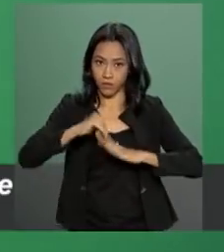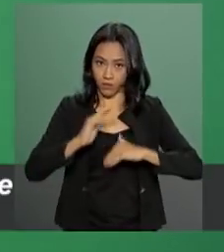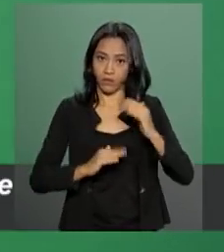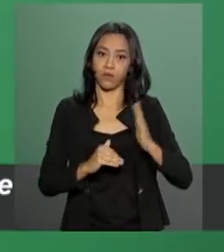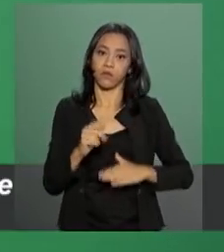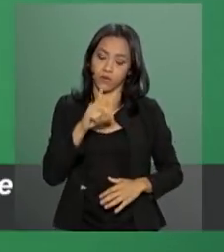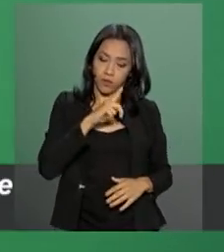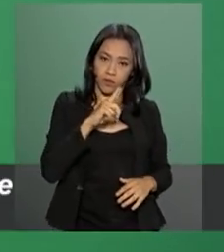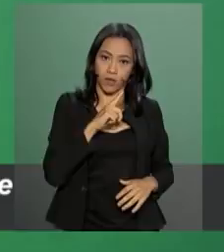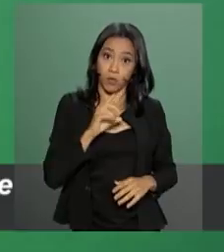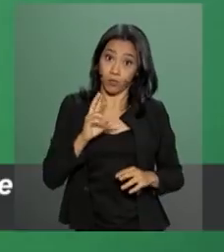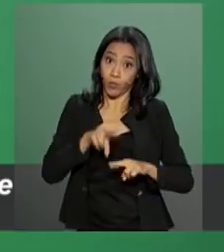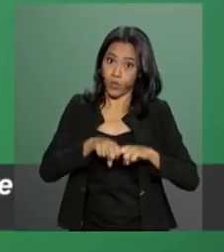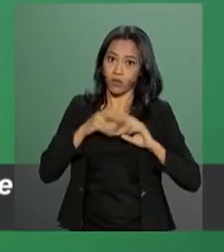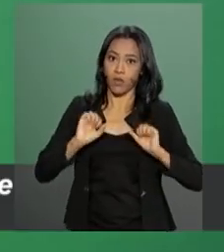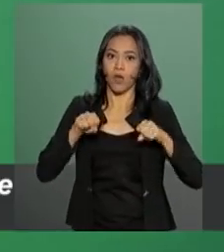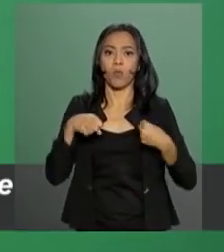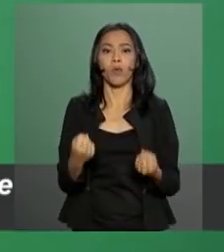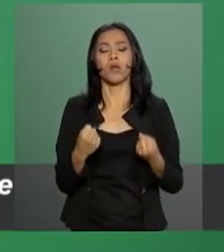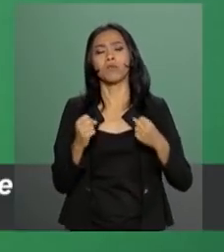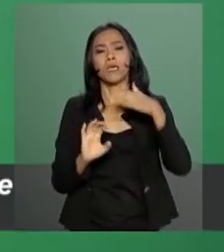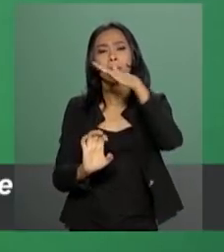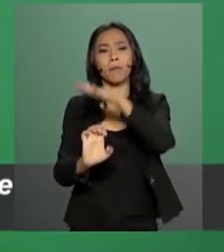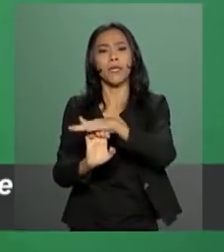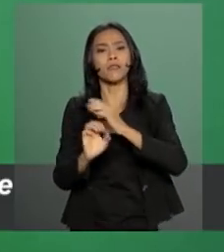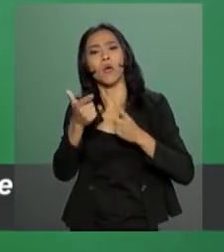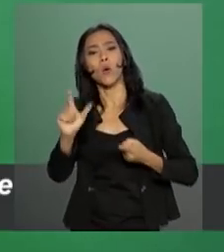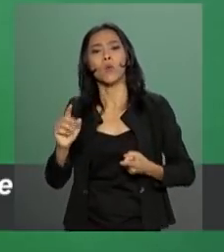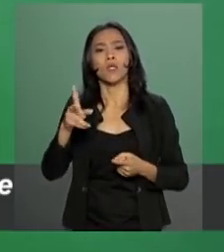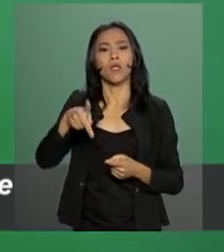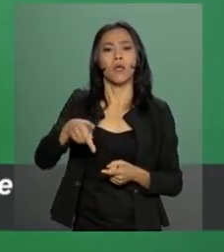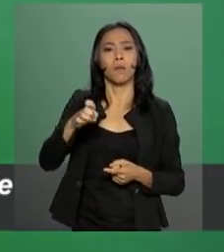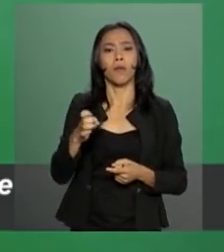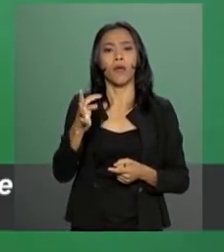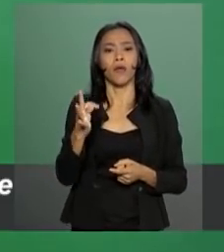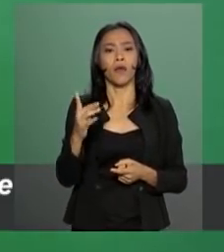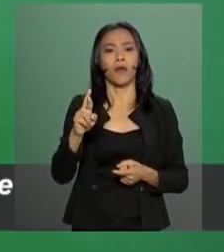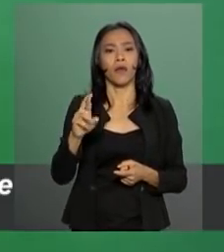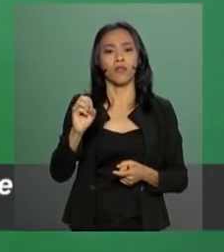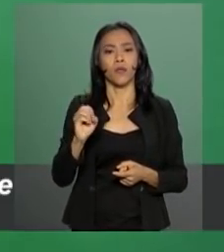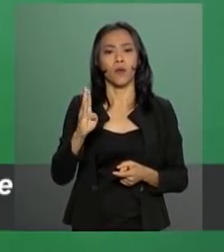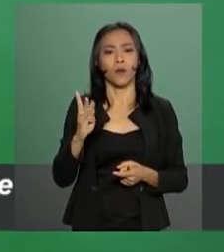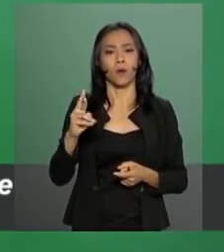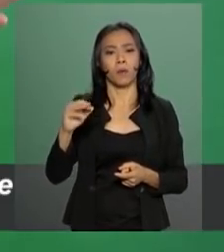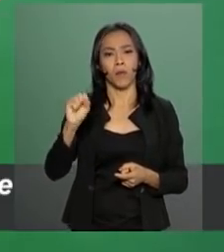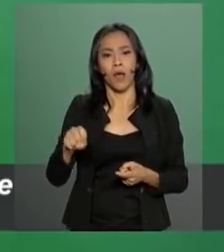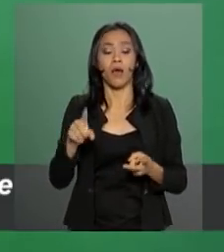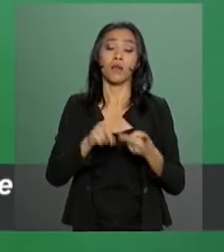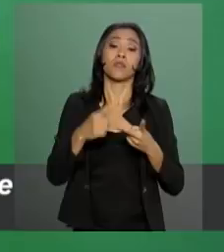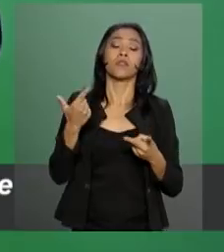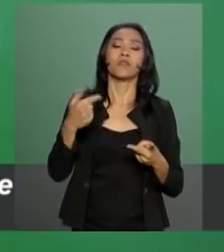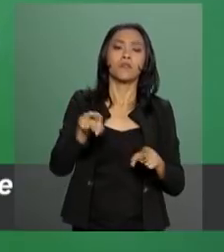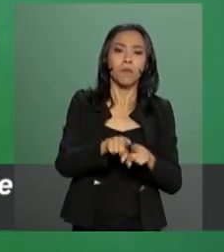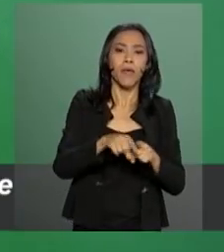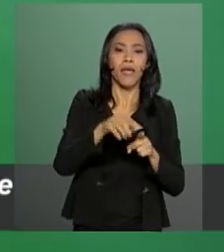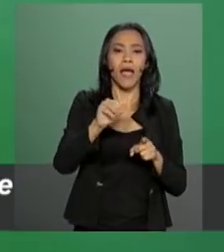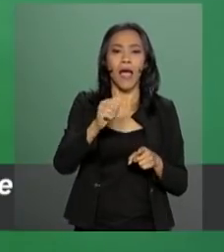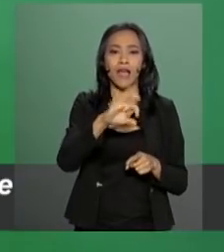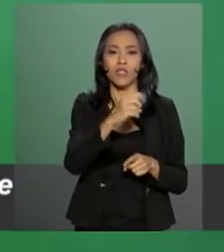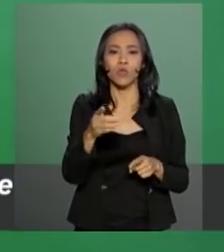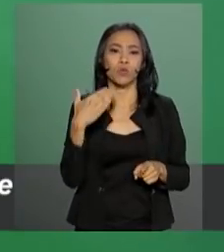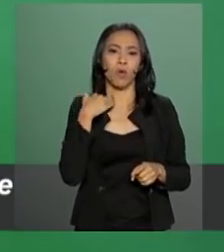que nós recuperamos a petrobras não foi sem razão que recuperamos as ações do banco do brasil da caixa econômica do que o reyes